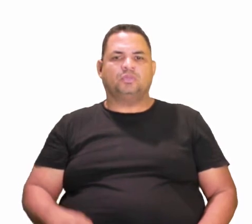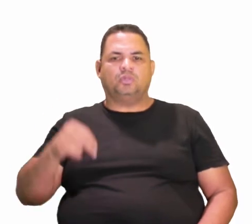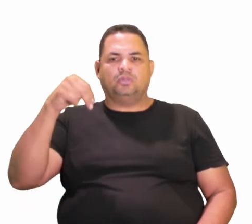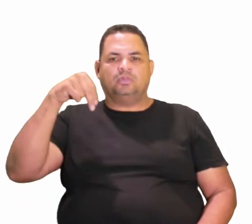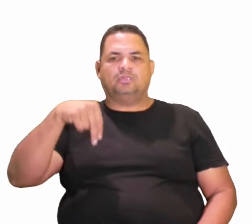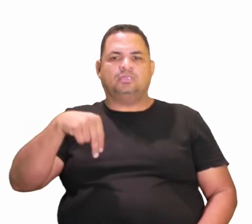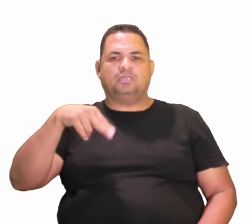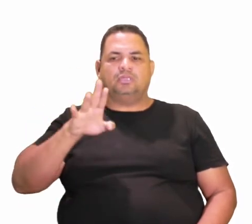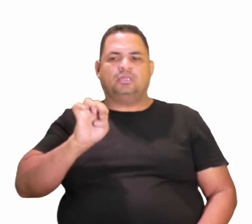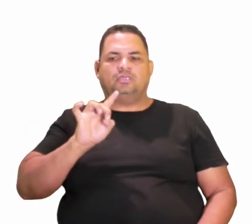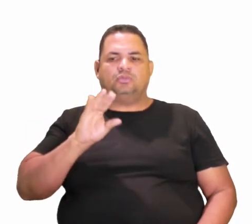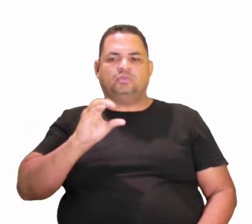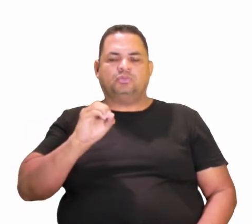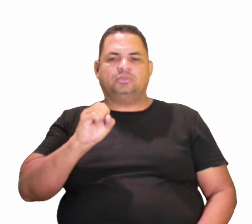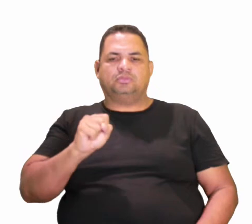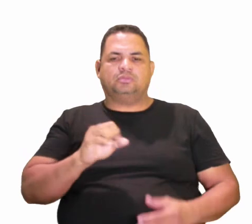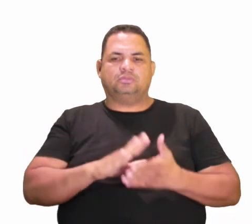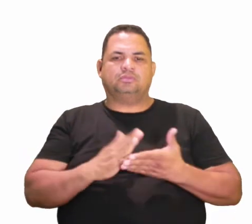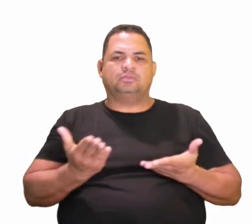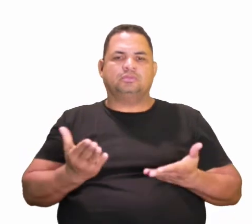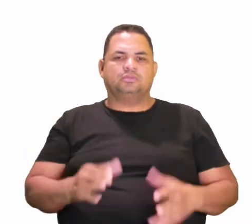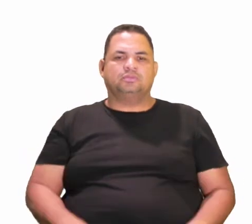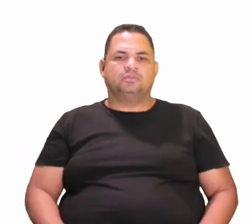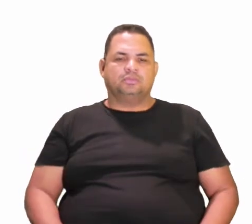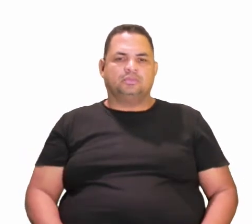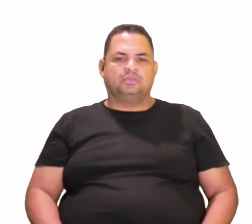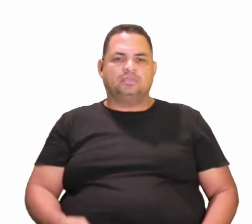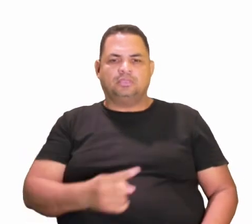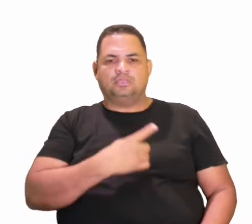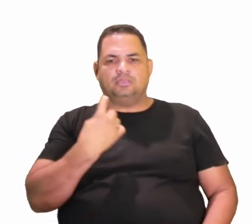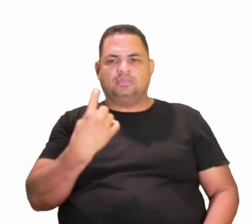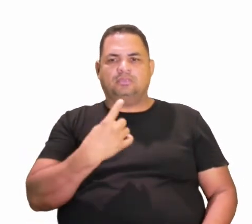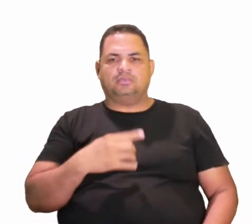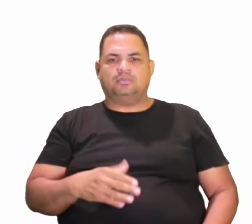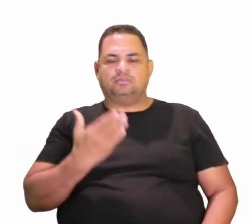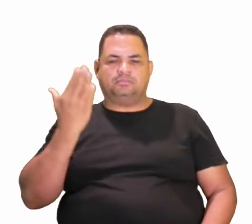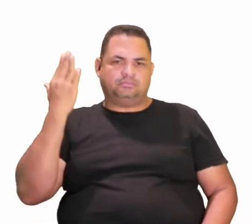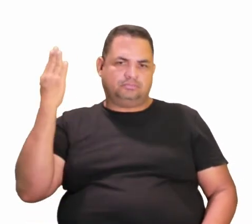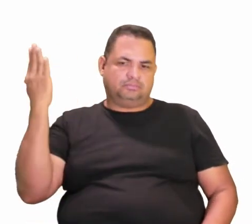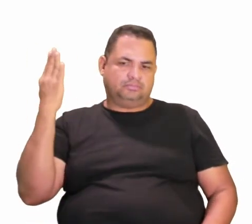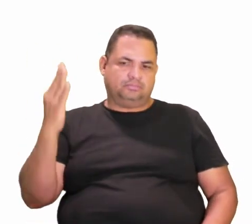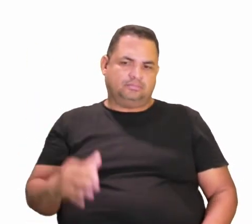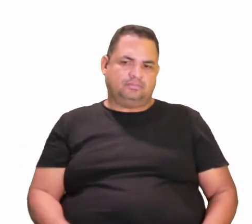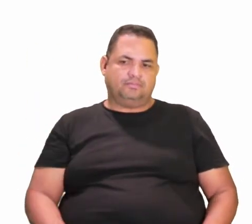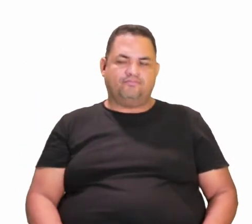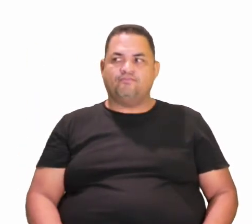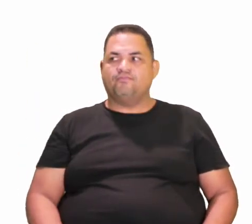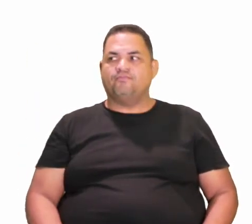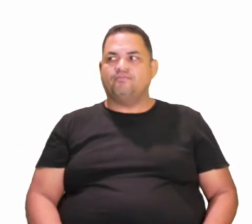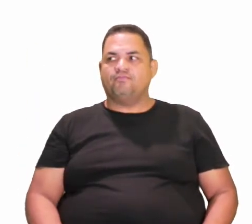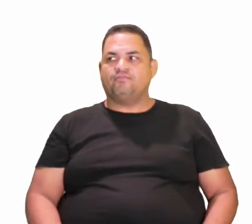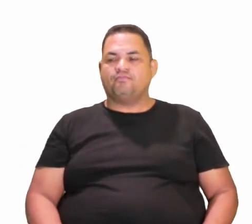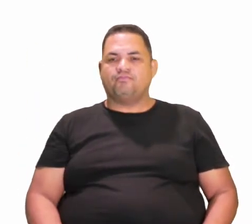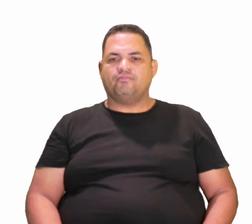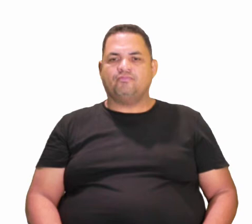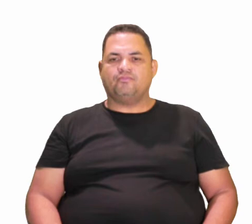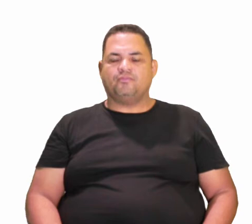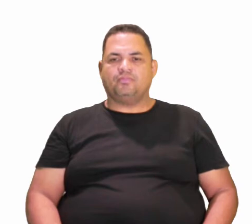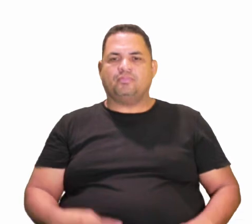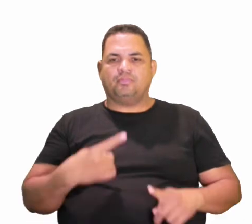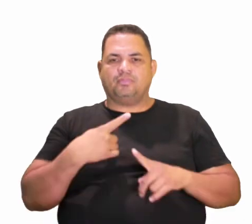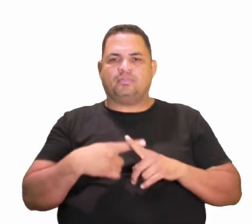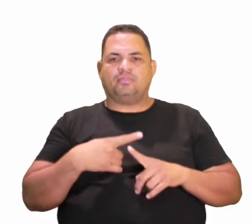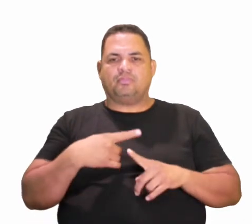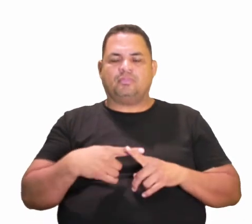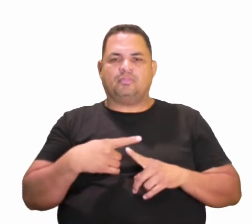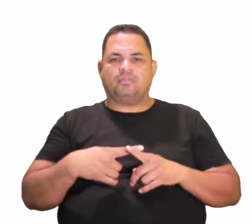netos. Então, netos ou netas, nós chamamos de grandchildren. Grandchildren, porque